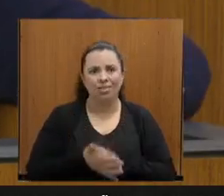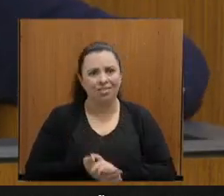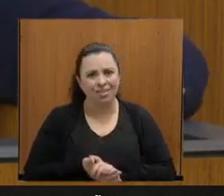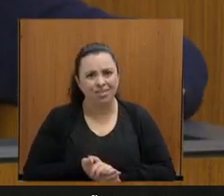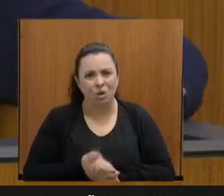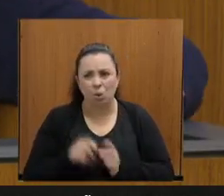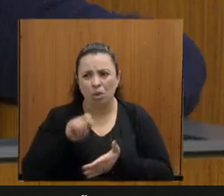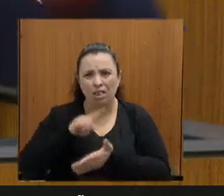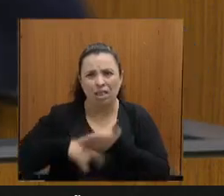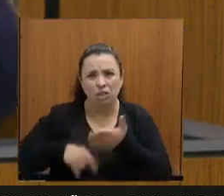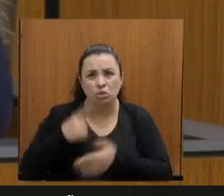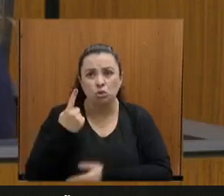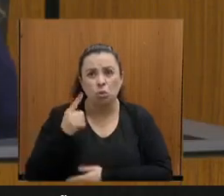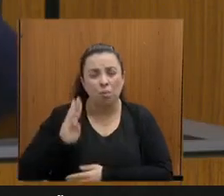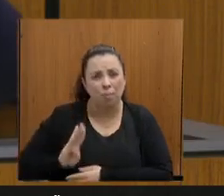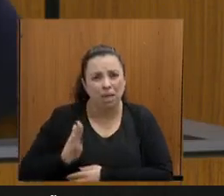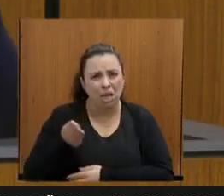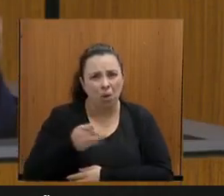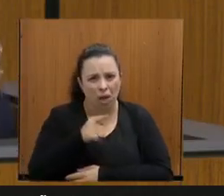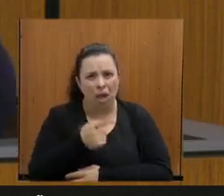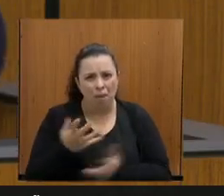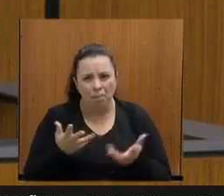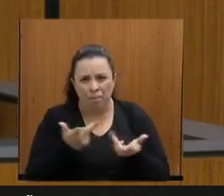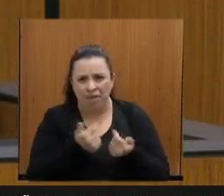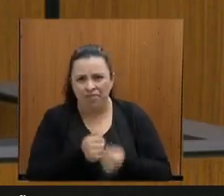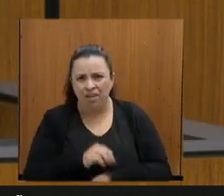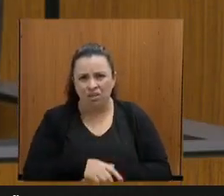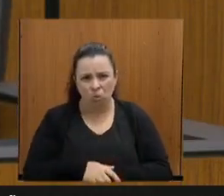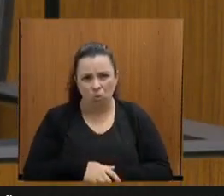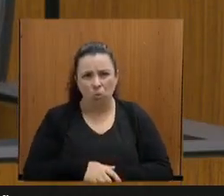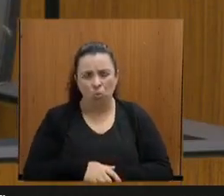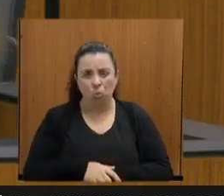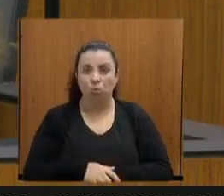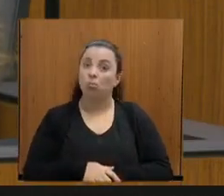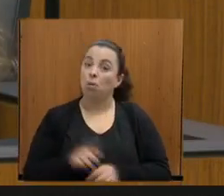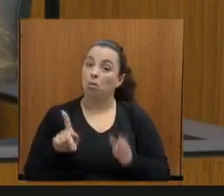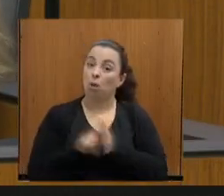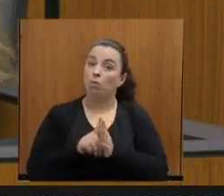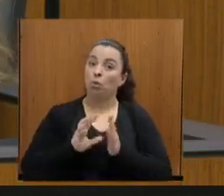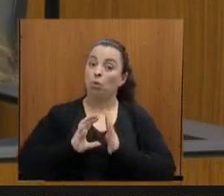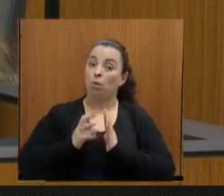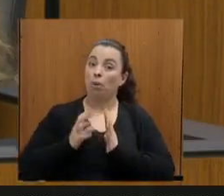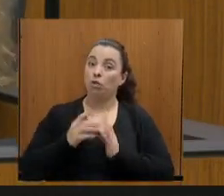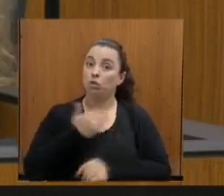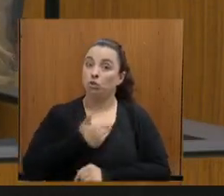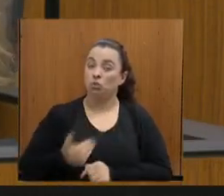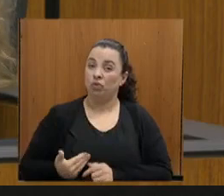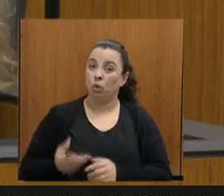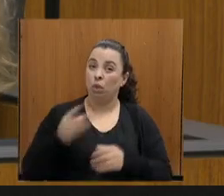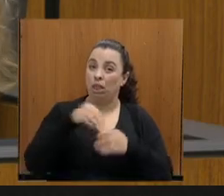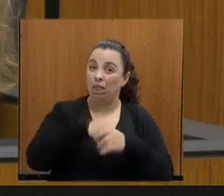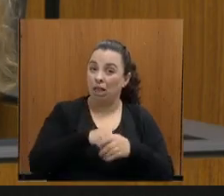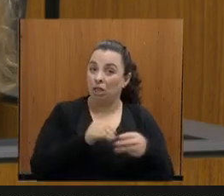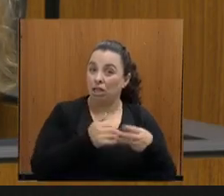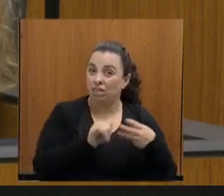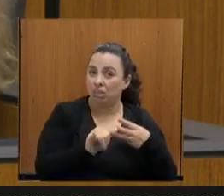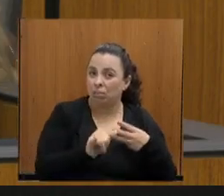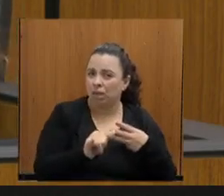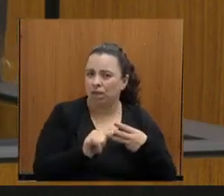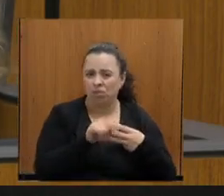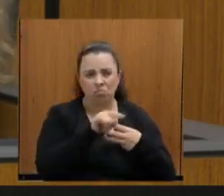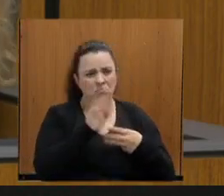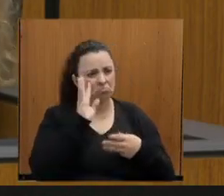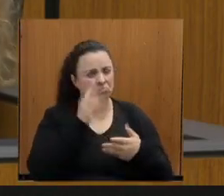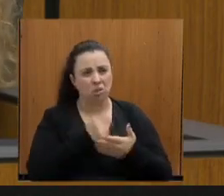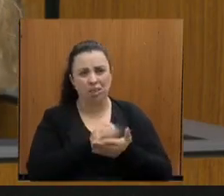tudo perfeito irregularidades EA atuação do partido do Governador a Cemig a totalmente nada foi feito